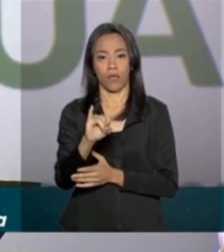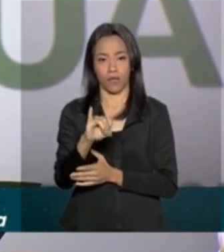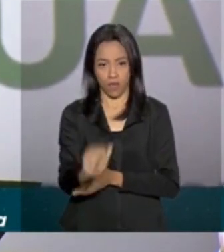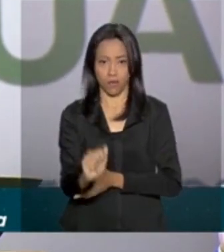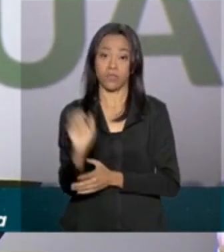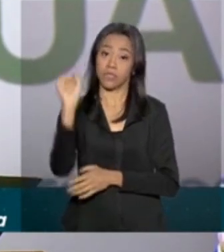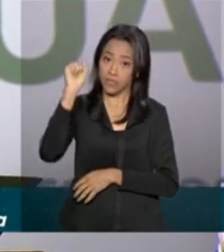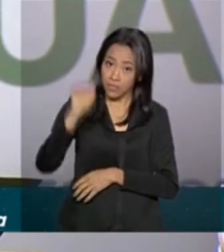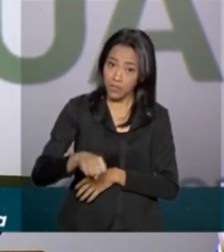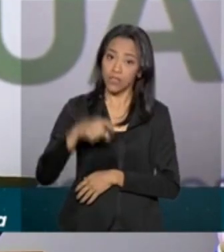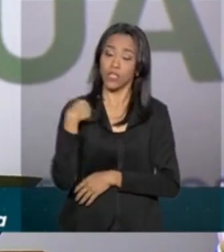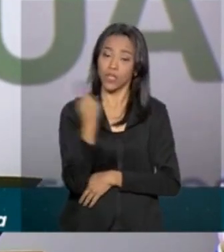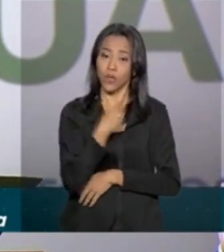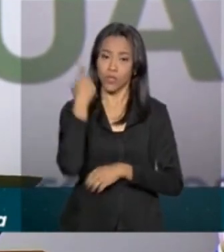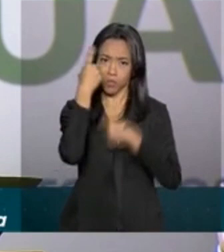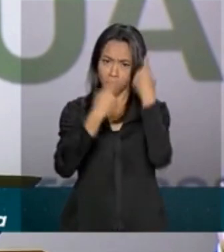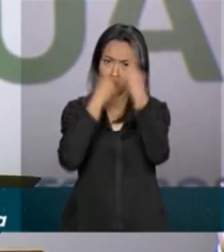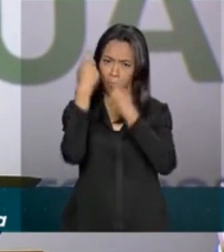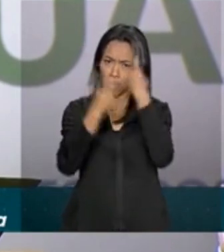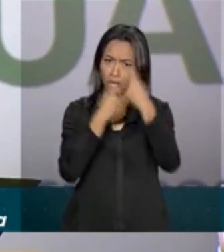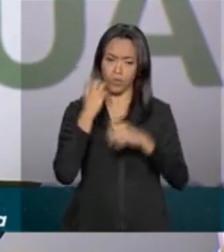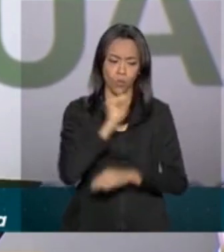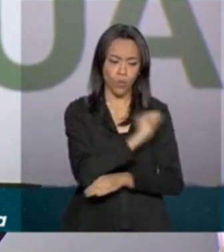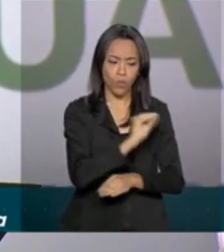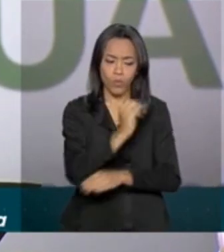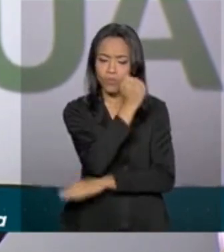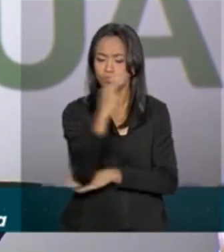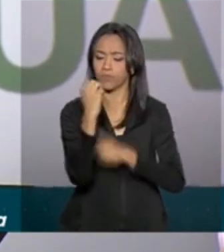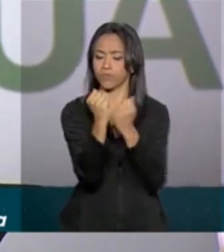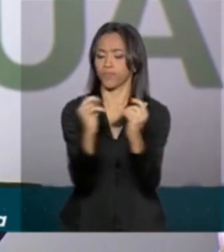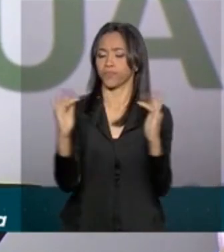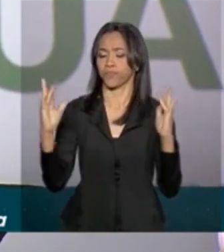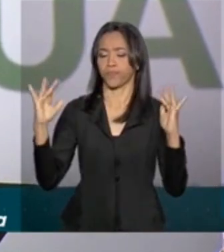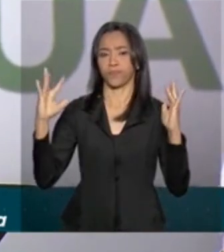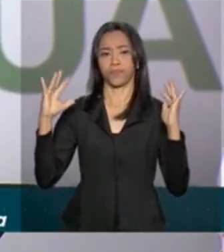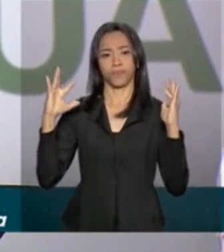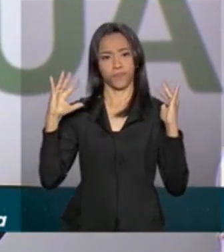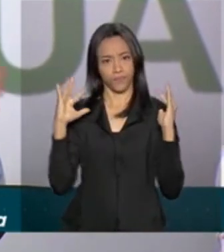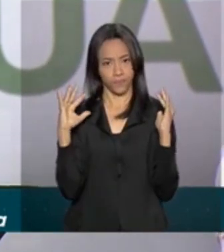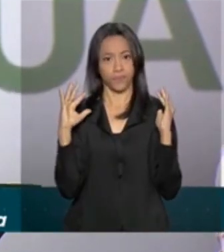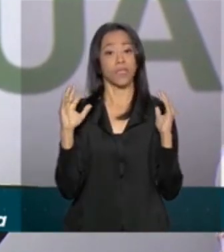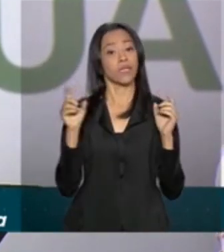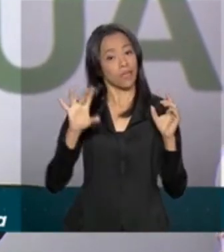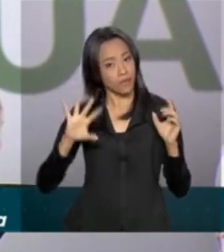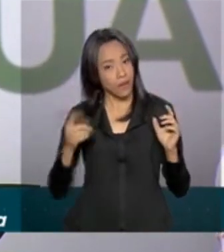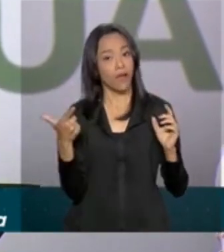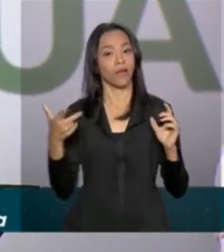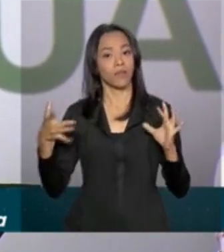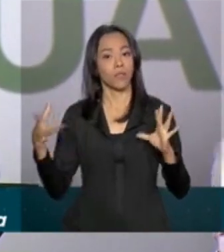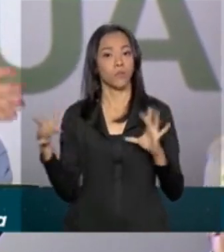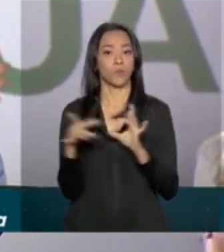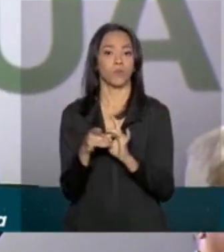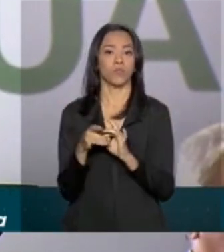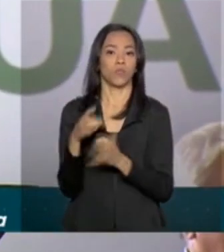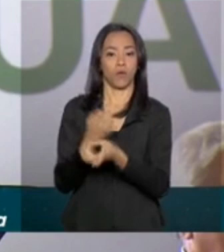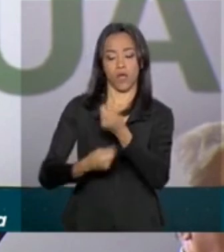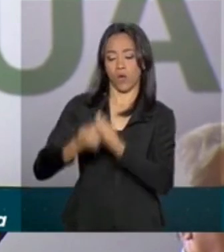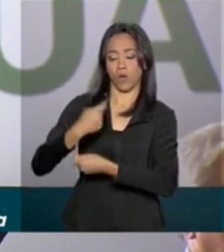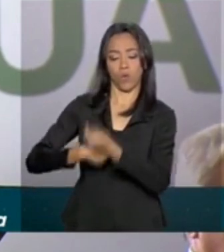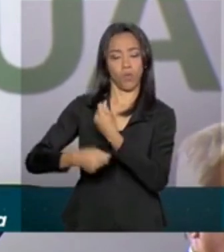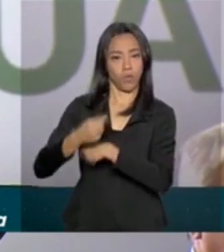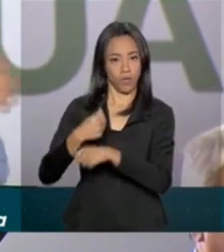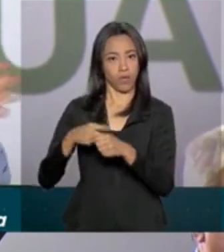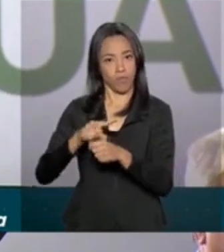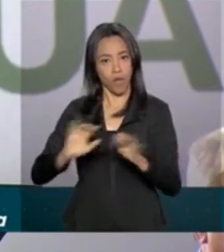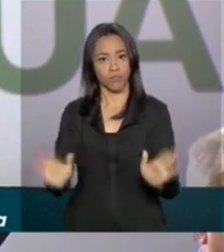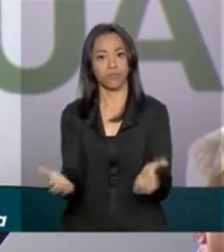sim, preocupados com o meio ambiente, mas também perfeitamente casado com a economia, com o que se desenvolve nessa